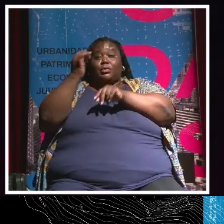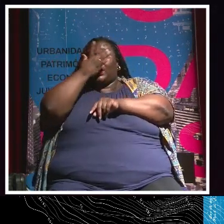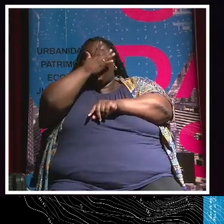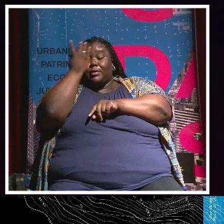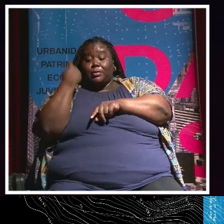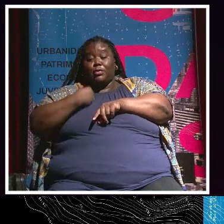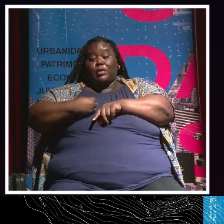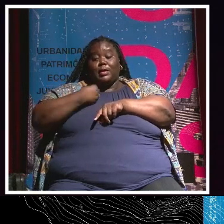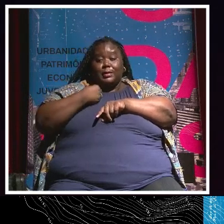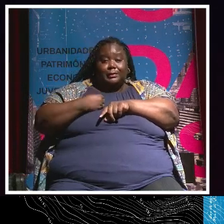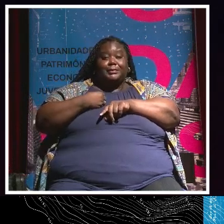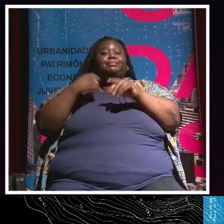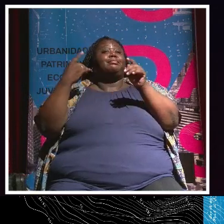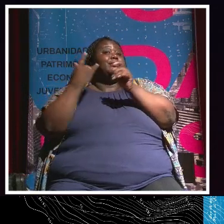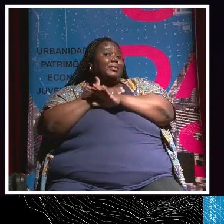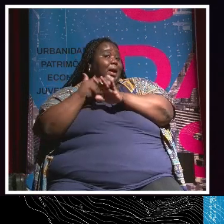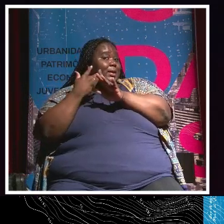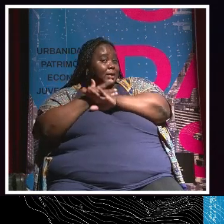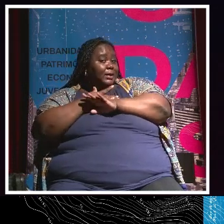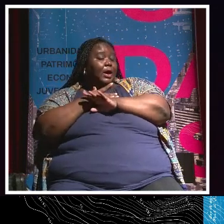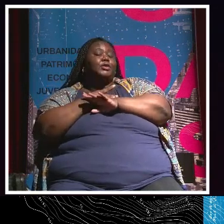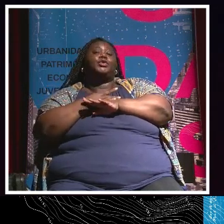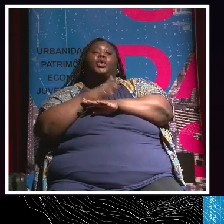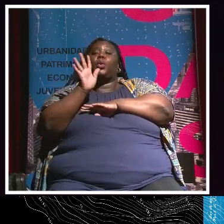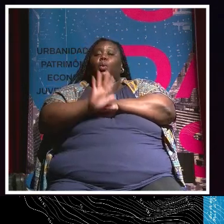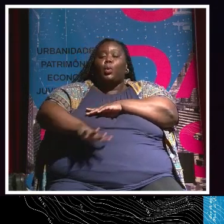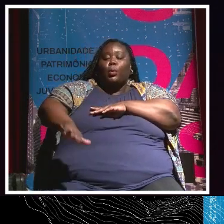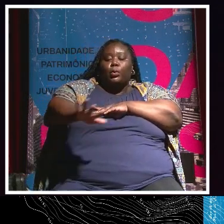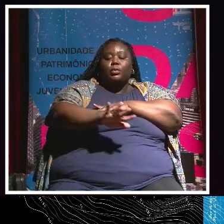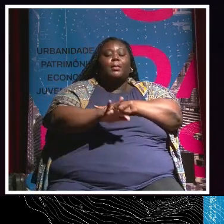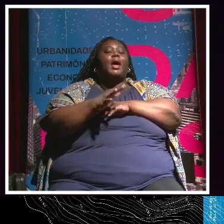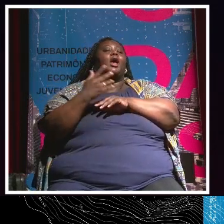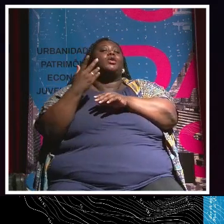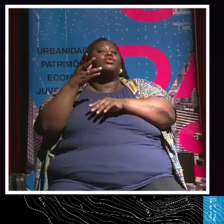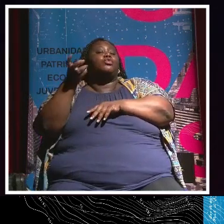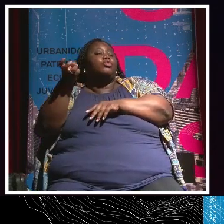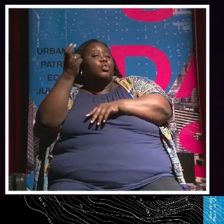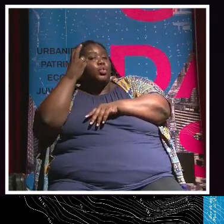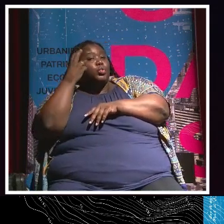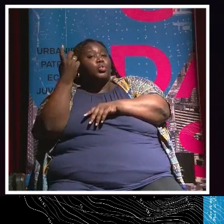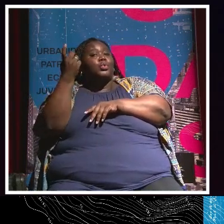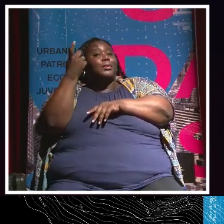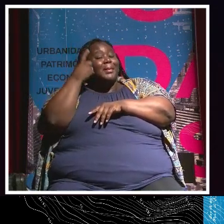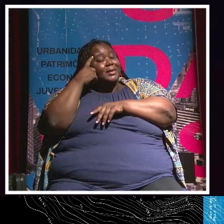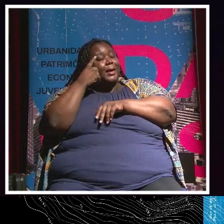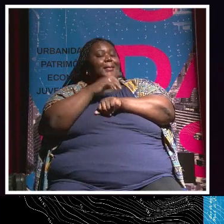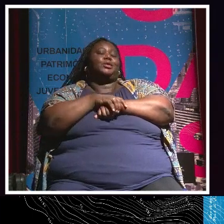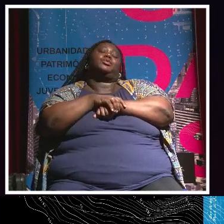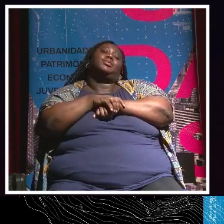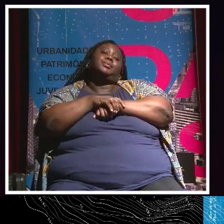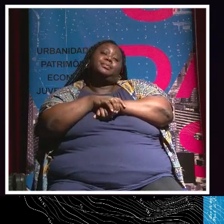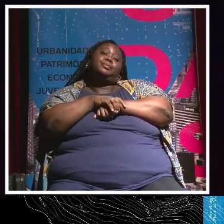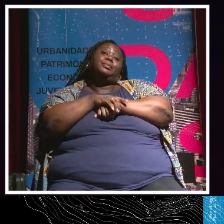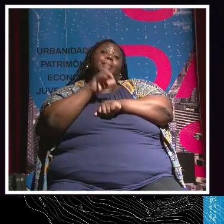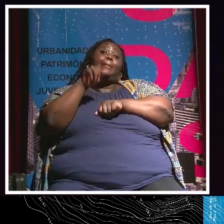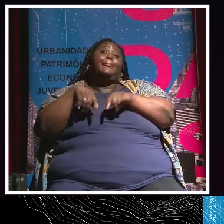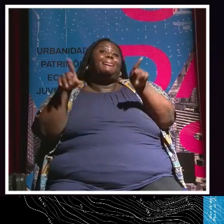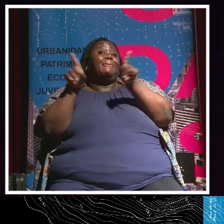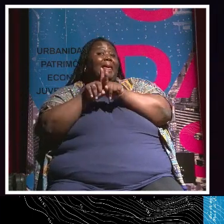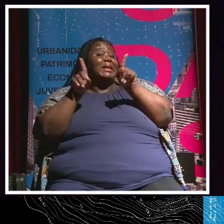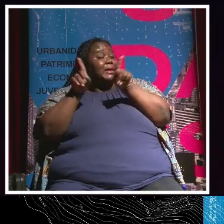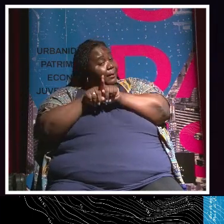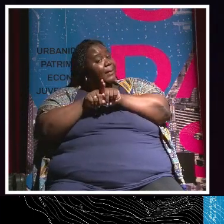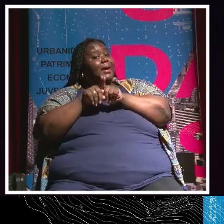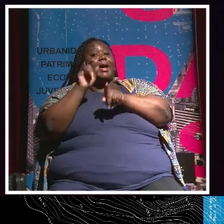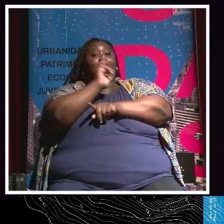que vivenciam a cidade, como um espaço de cultura, um espaço de pensamento. E as instituições